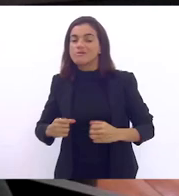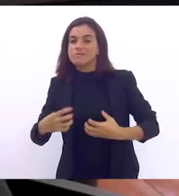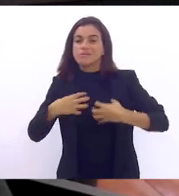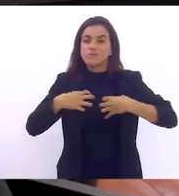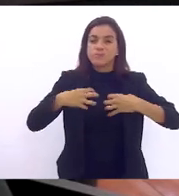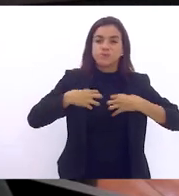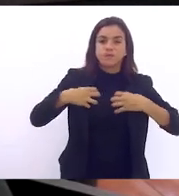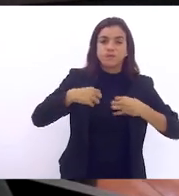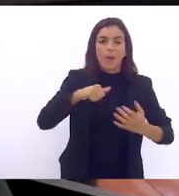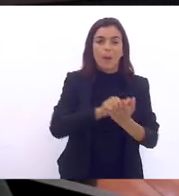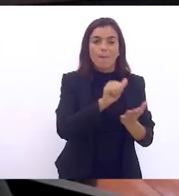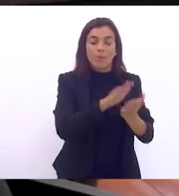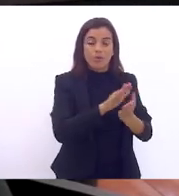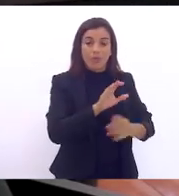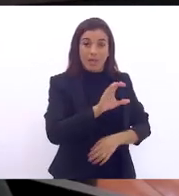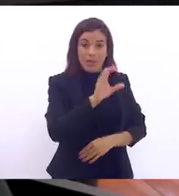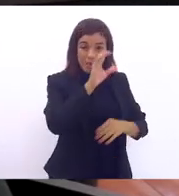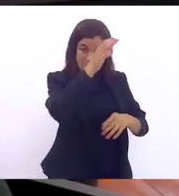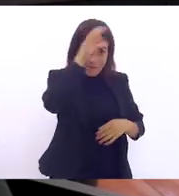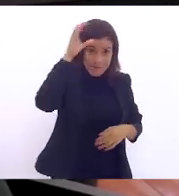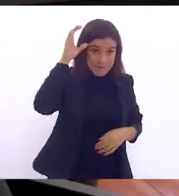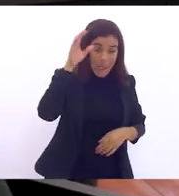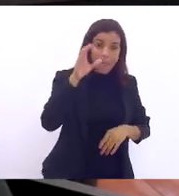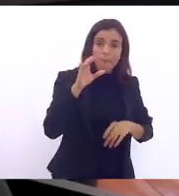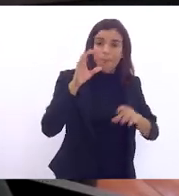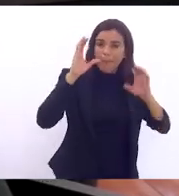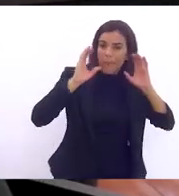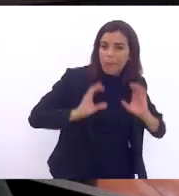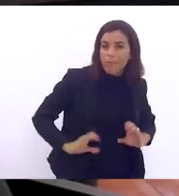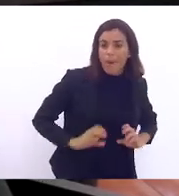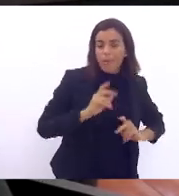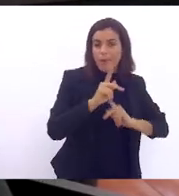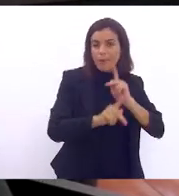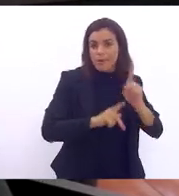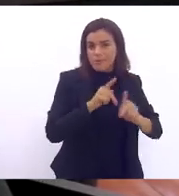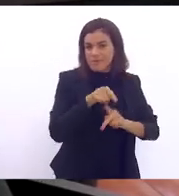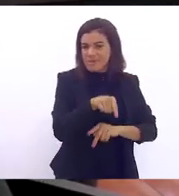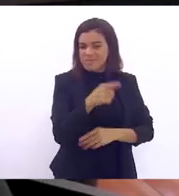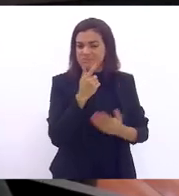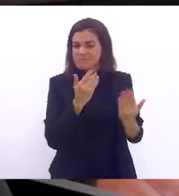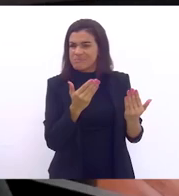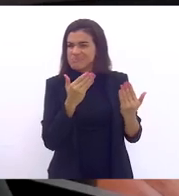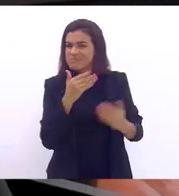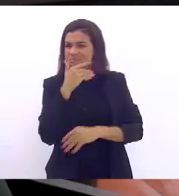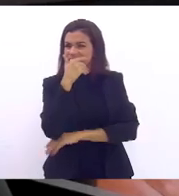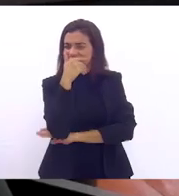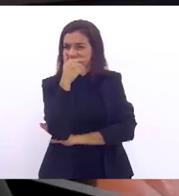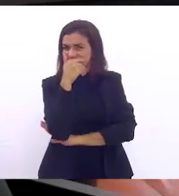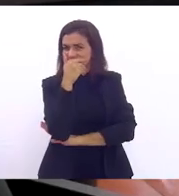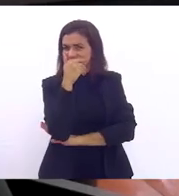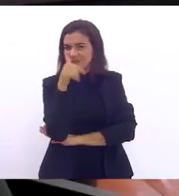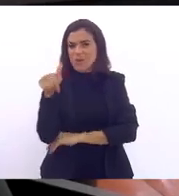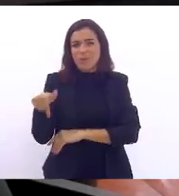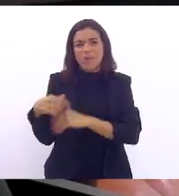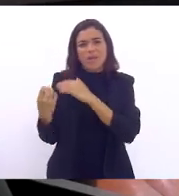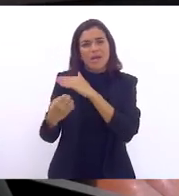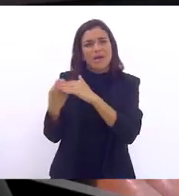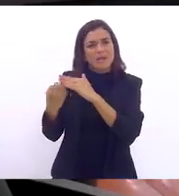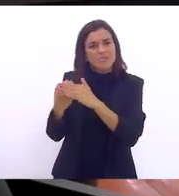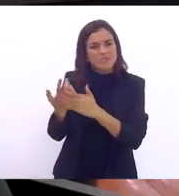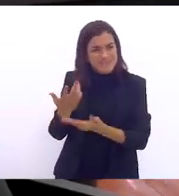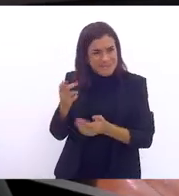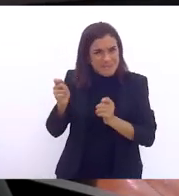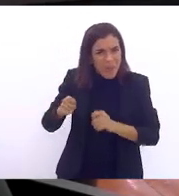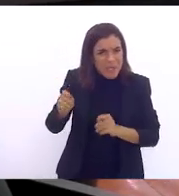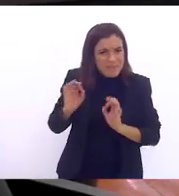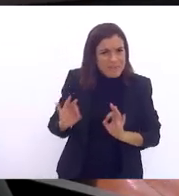cidadão que a meu ver isso é no mínimo suspeita porque ela é interessada né Eh